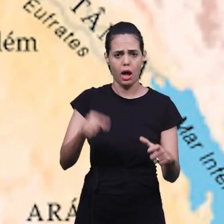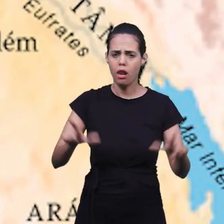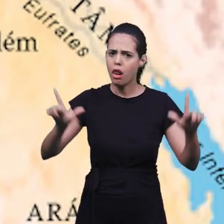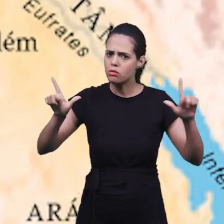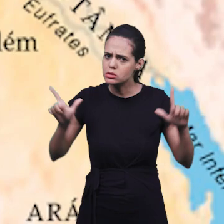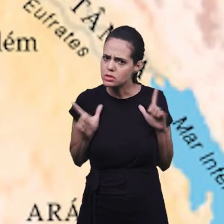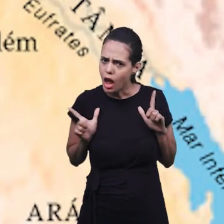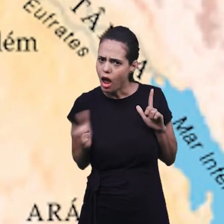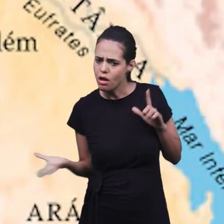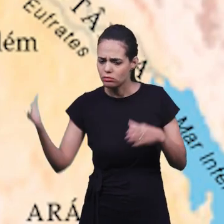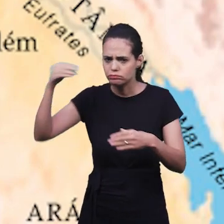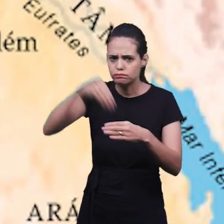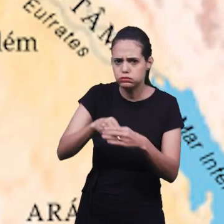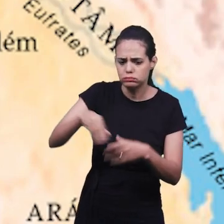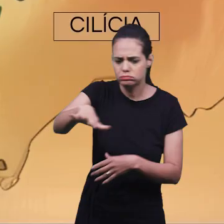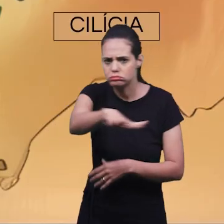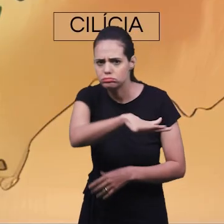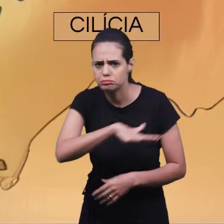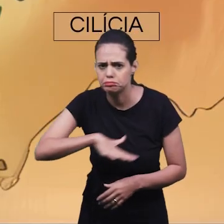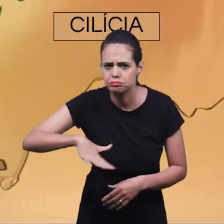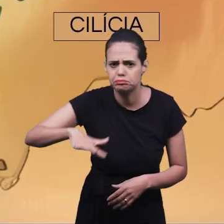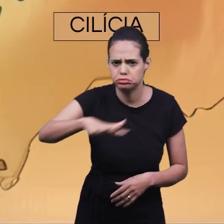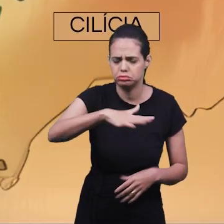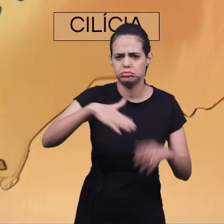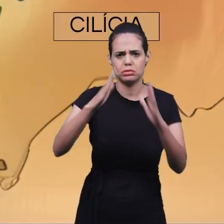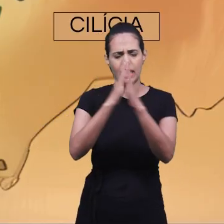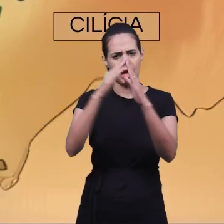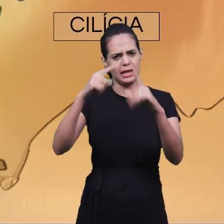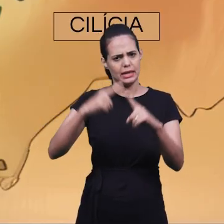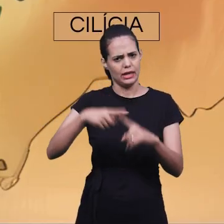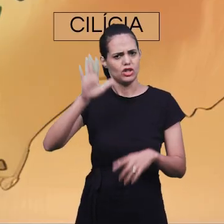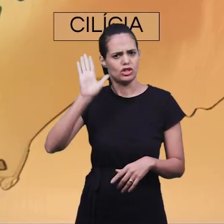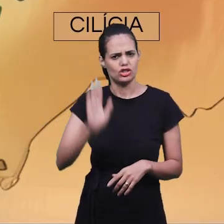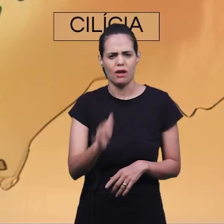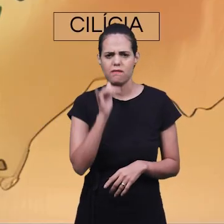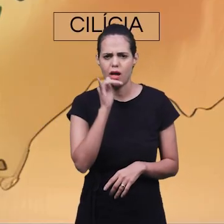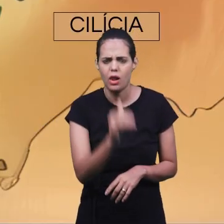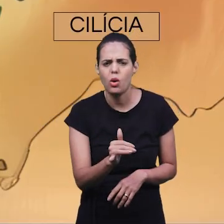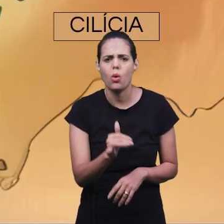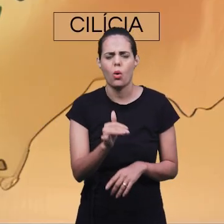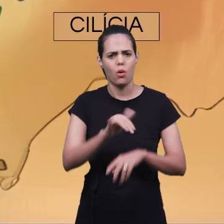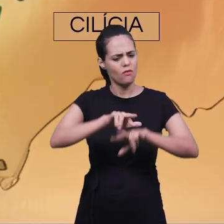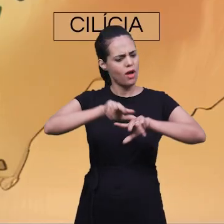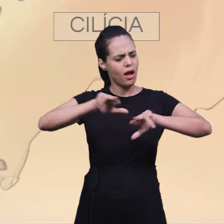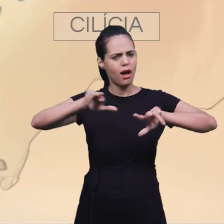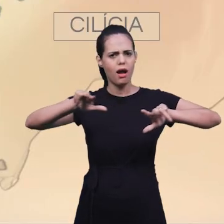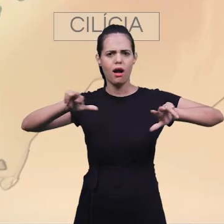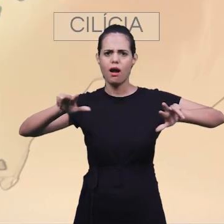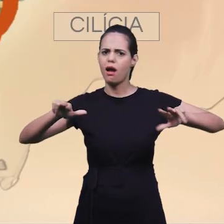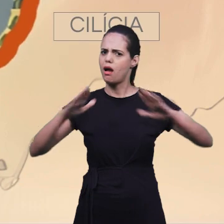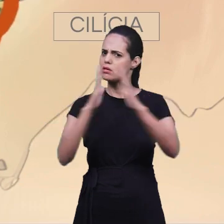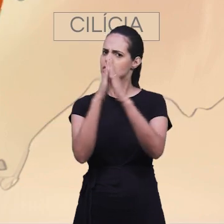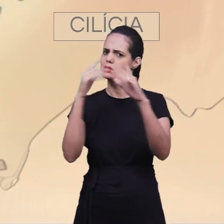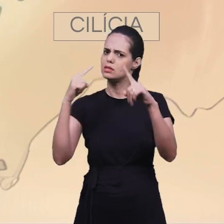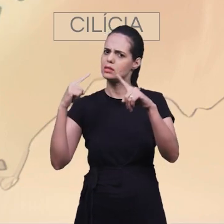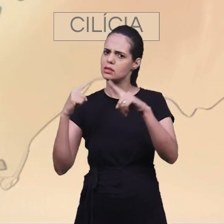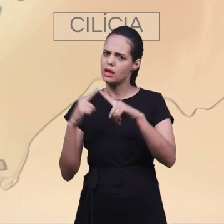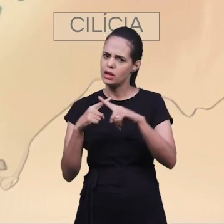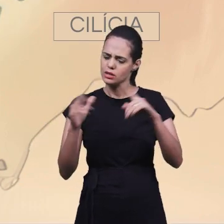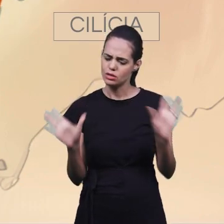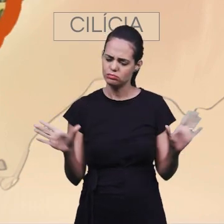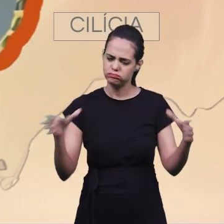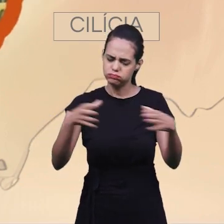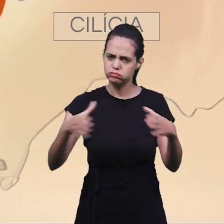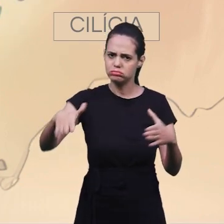aquelas igrejas que nós falamos lá no início, Listra, Derbe, Icônio, todas essas